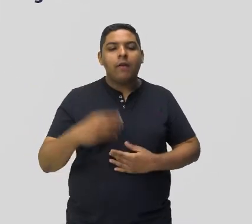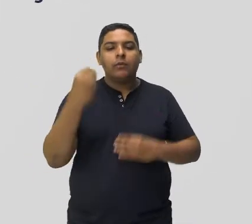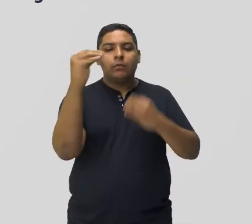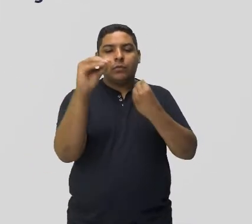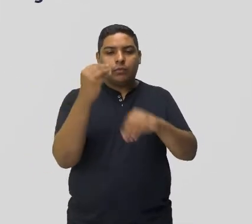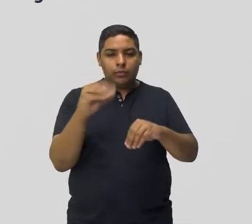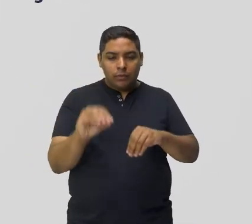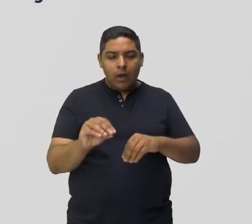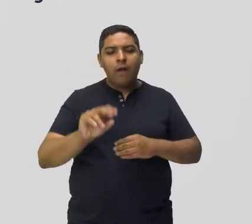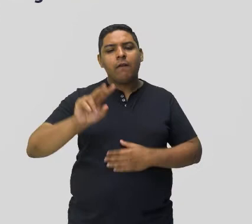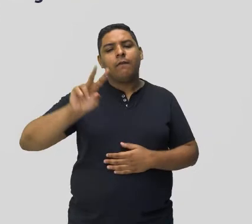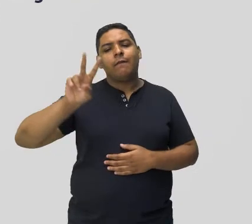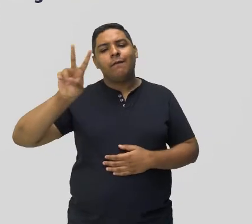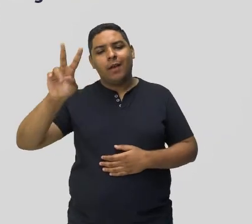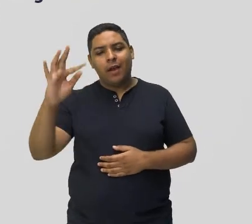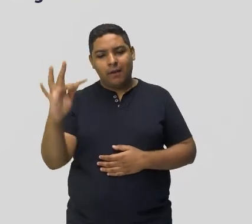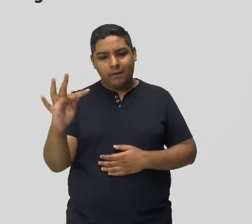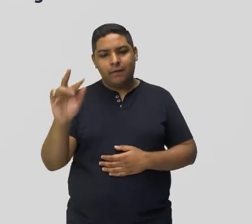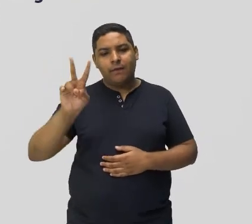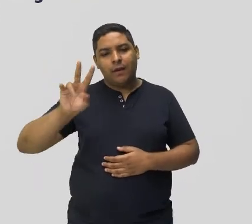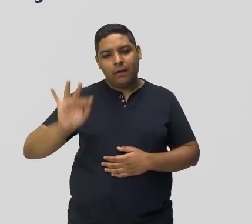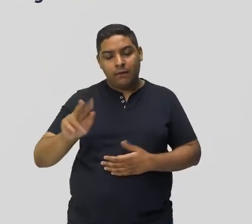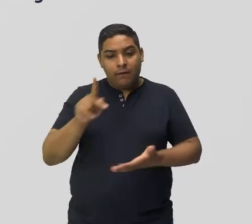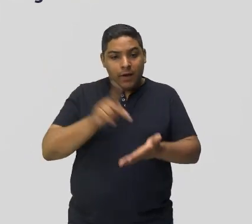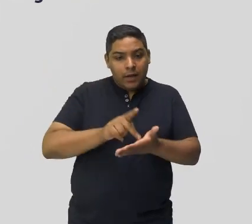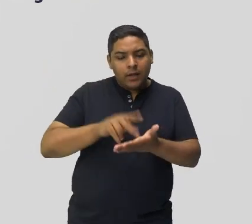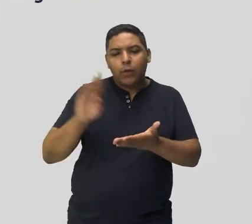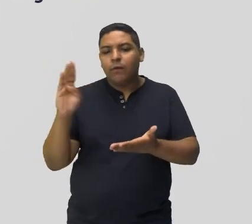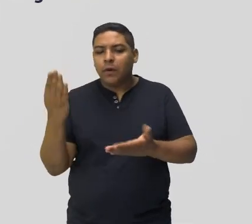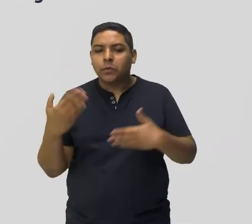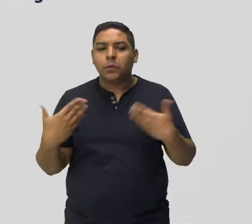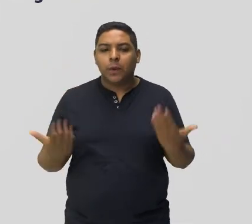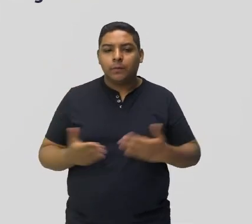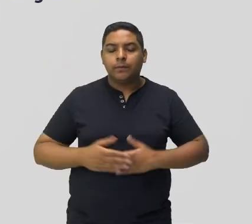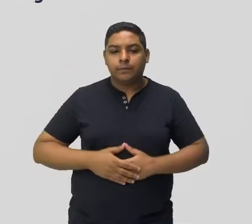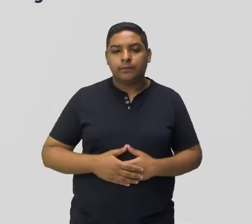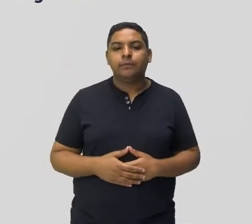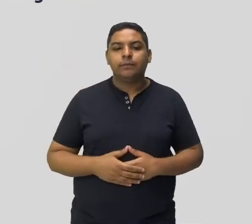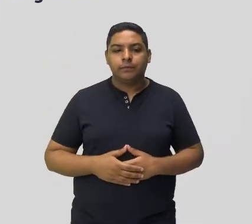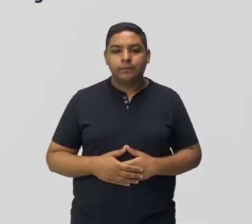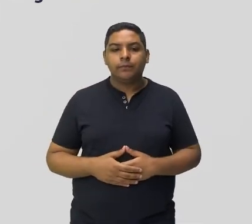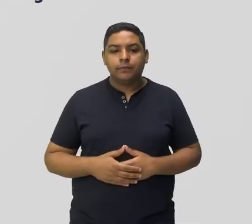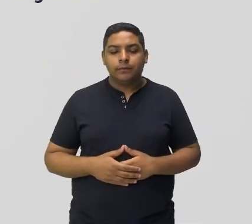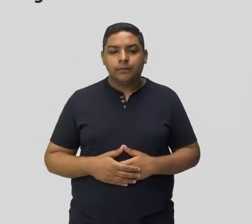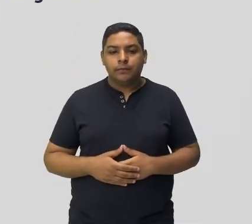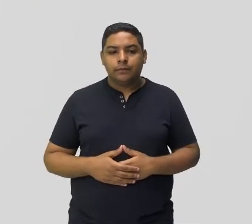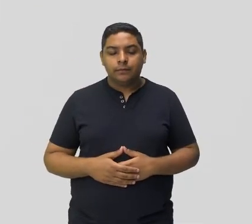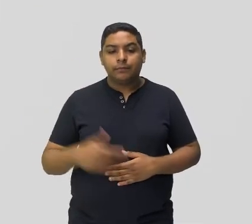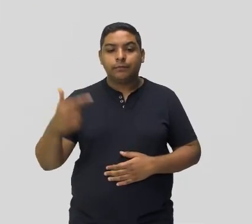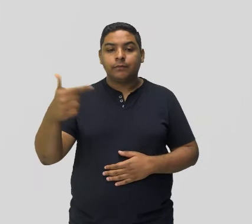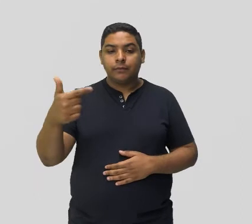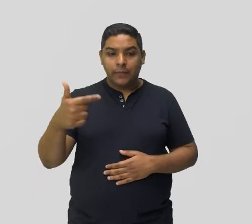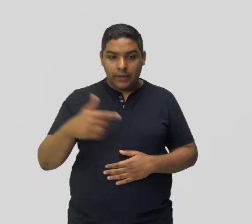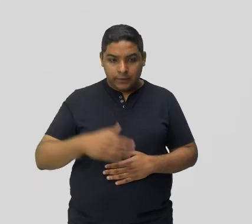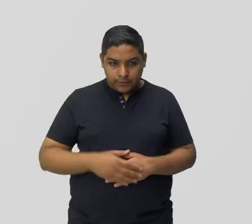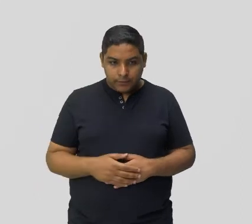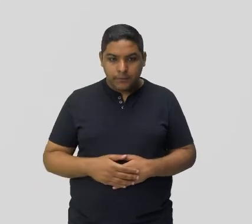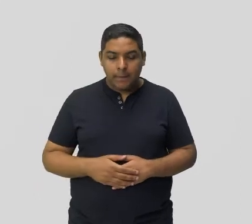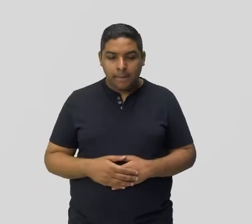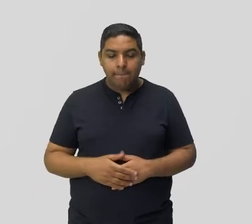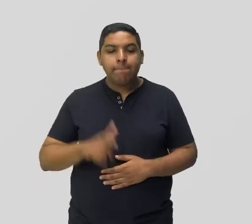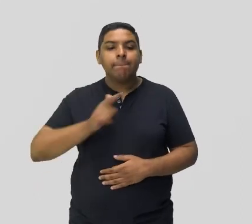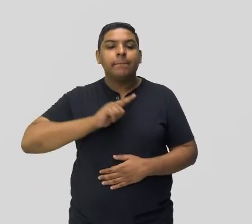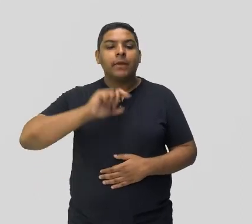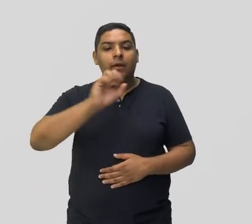ou falso. V para verdadeiro e F para falso, tá certo? Tem 5 afirmativas aí. Na segunda questão,